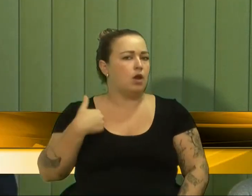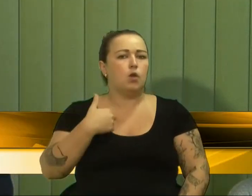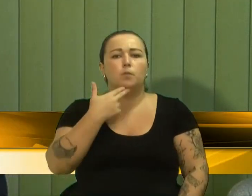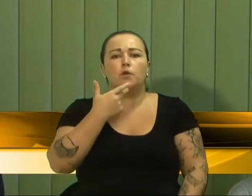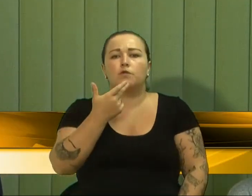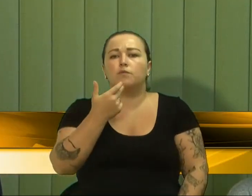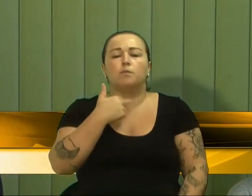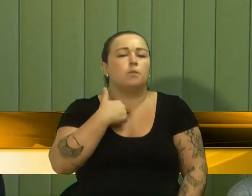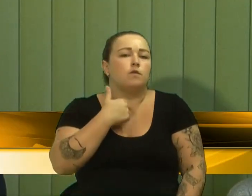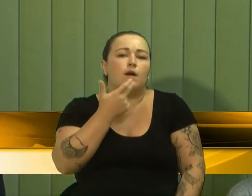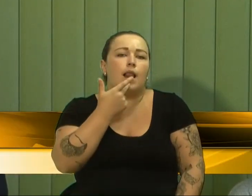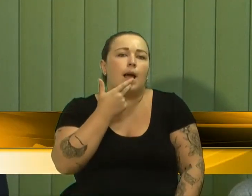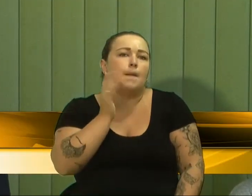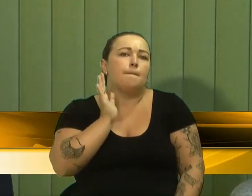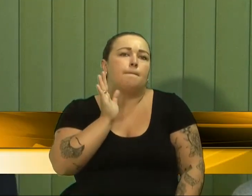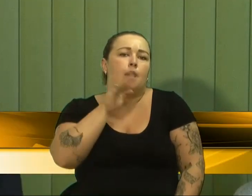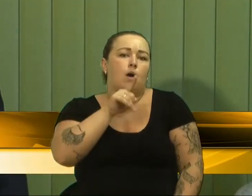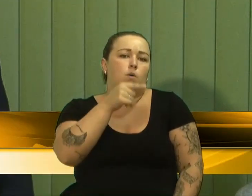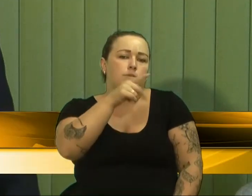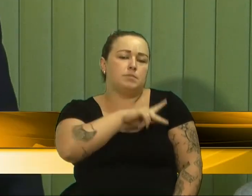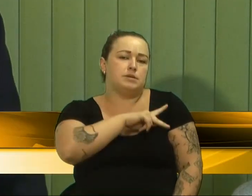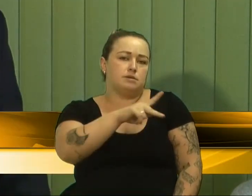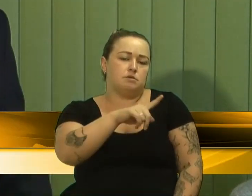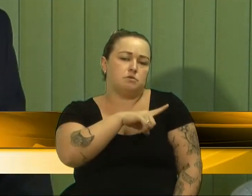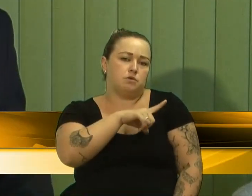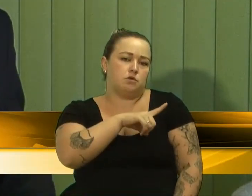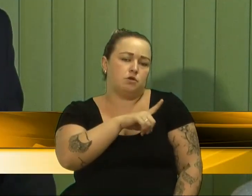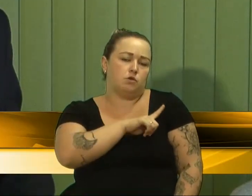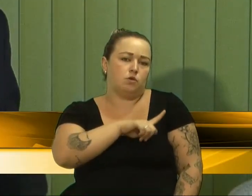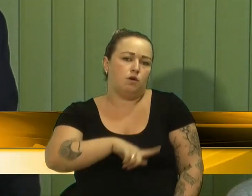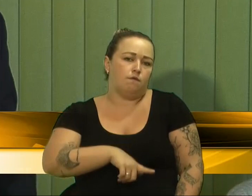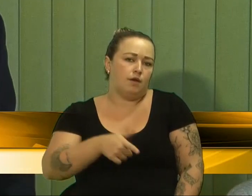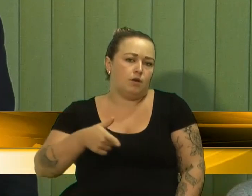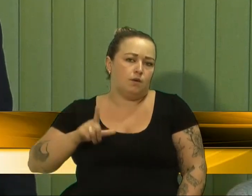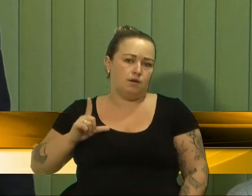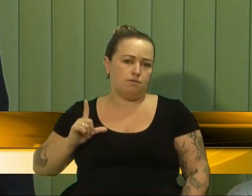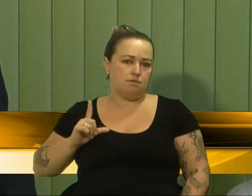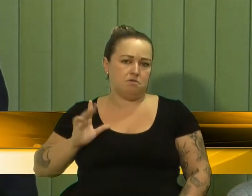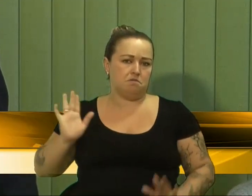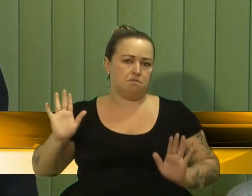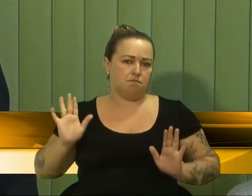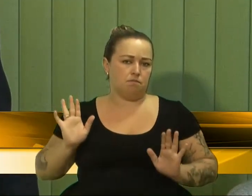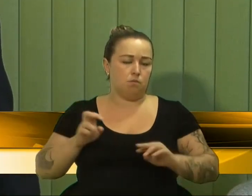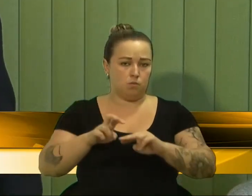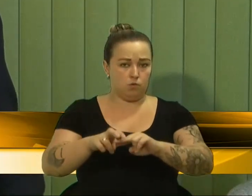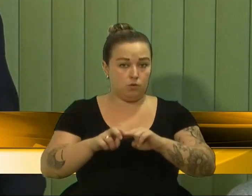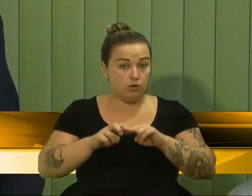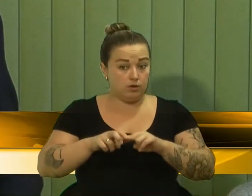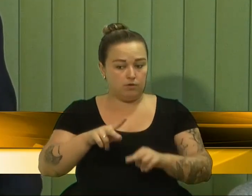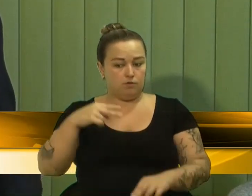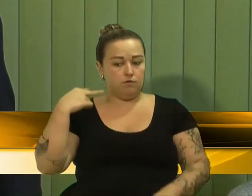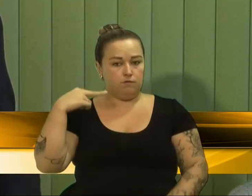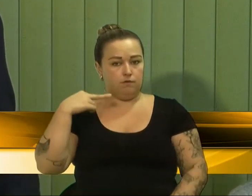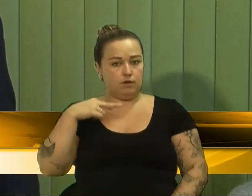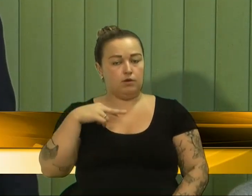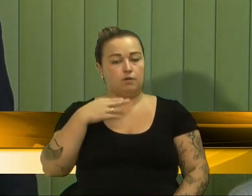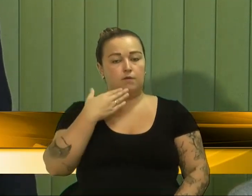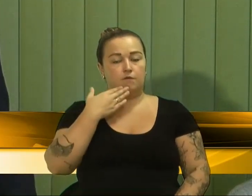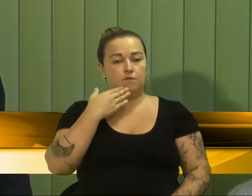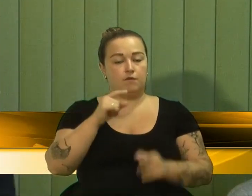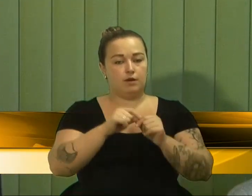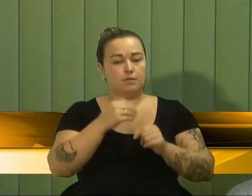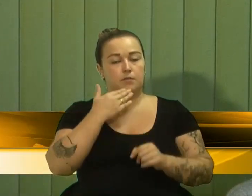mal da outra presidente do governo anterior, da presidente da FAS. Então, nesse sentido, vereadores, é que eu estou fazendo esse pedido de